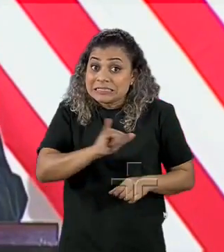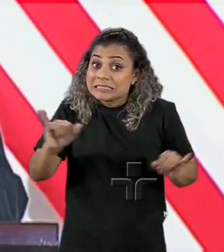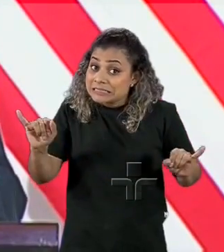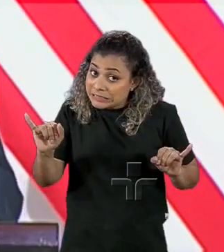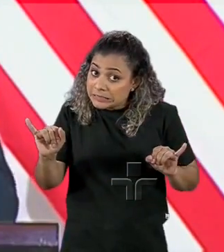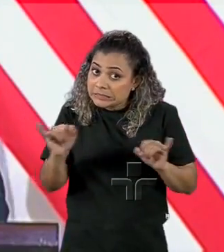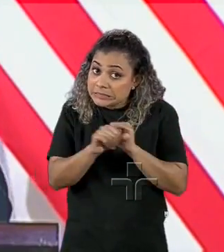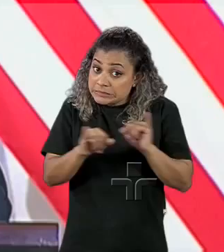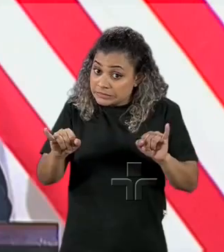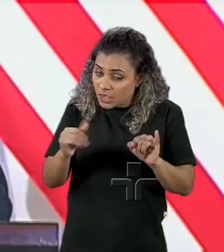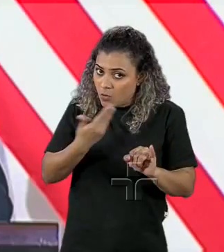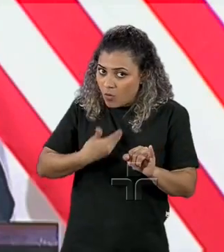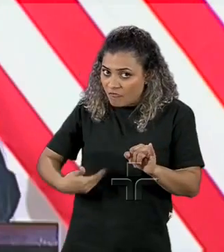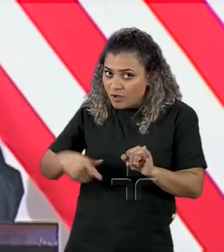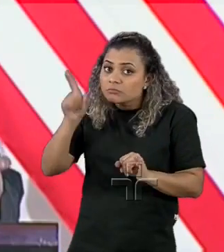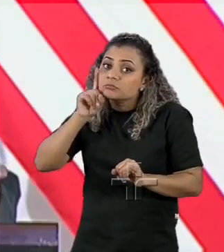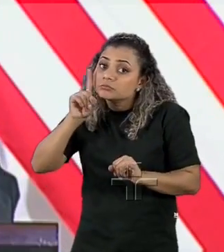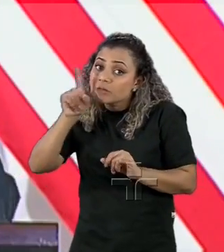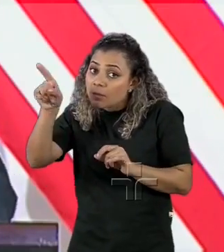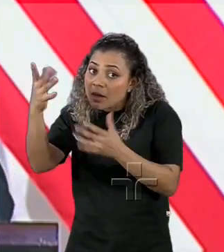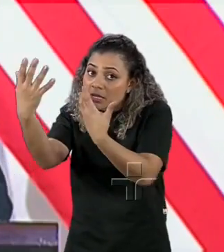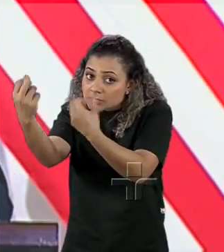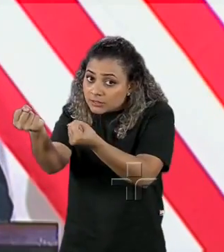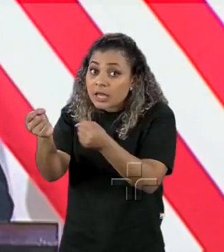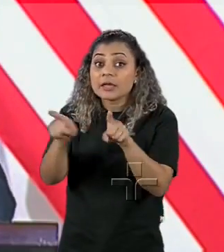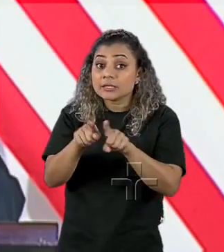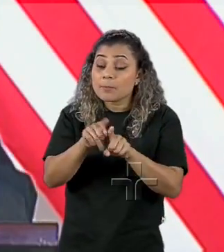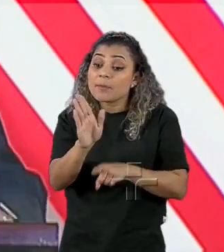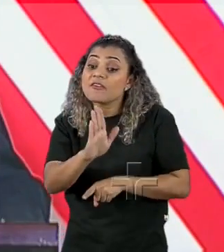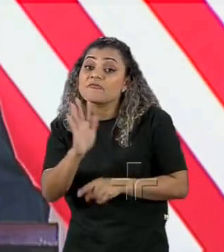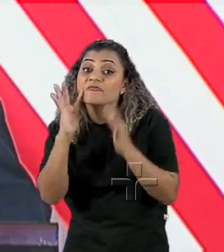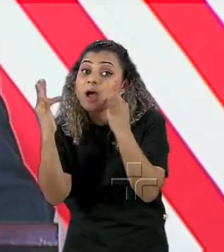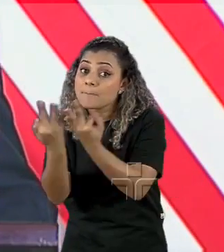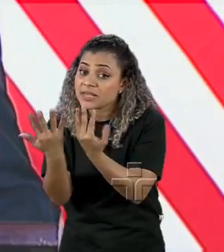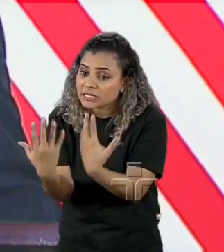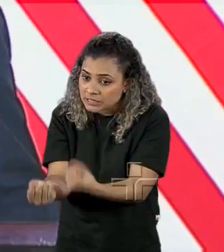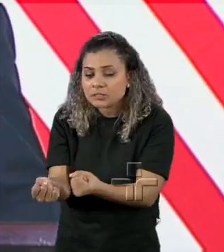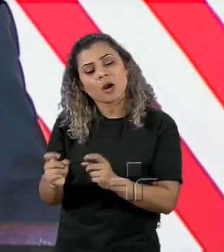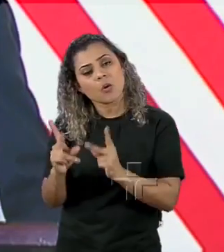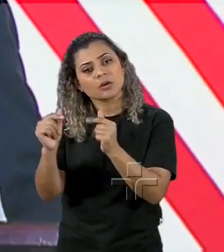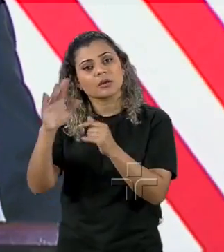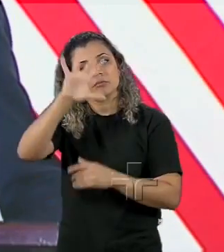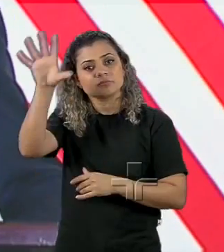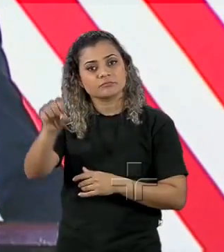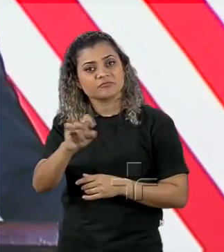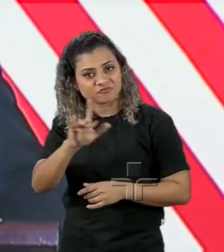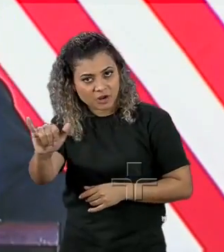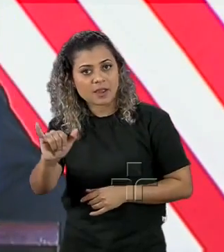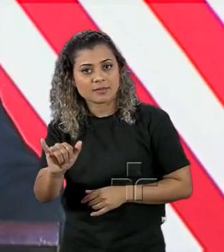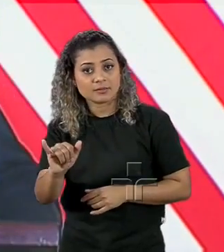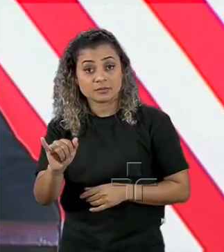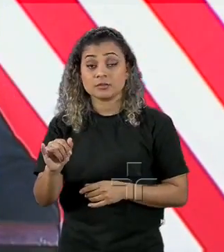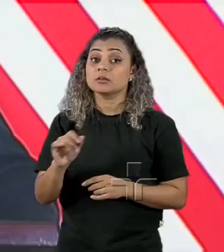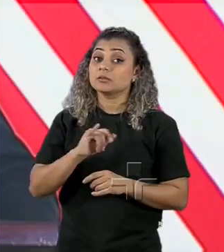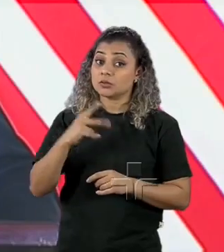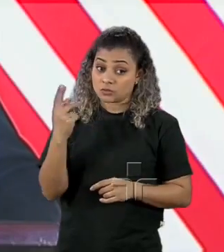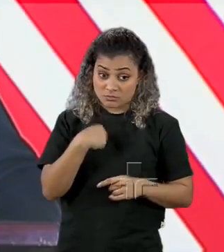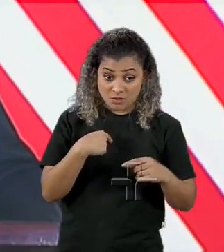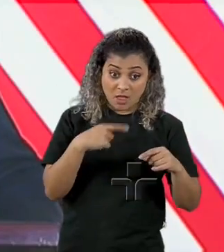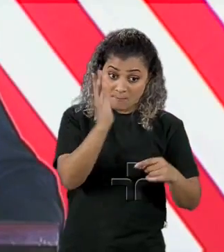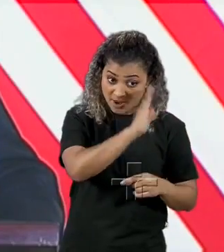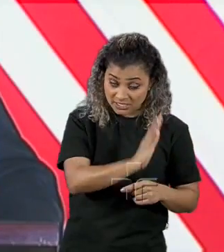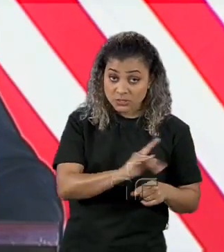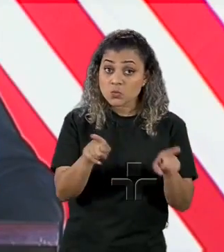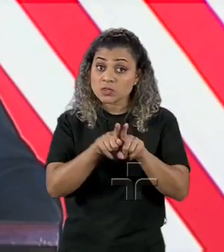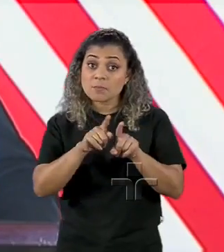esse, naturalmente, for o desejo das famílias. As autoridades dos dois países continuarão